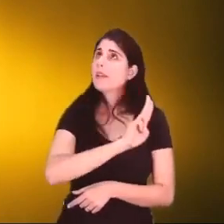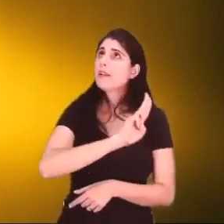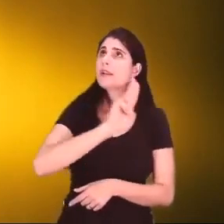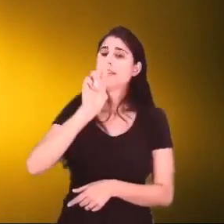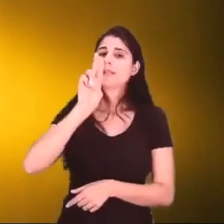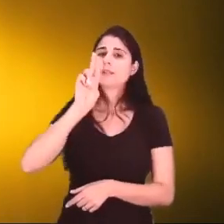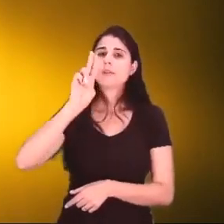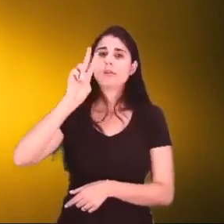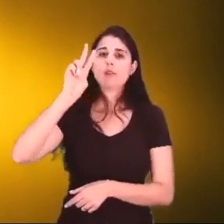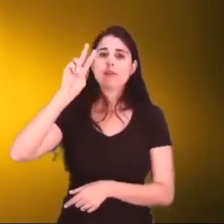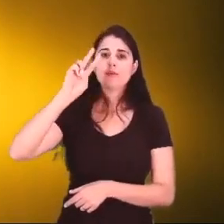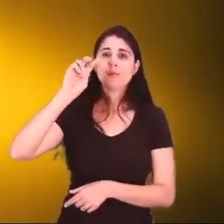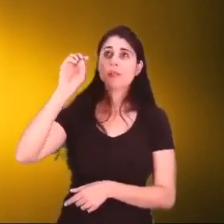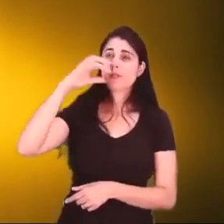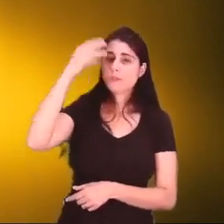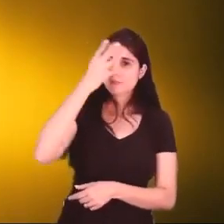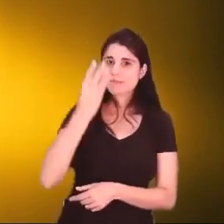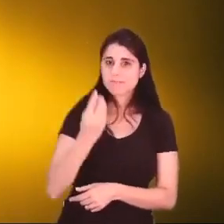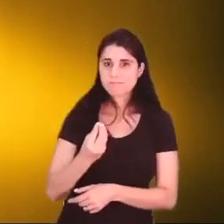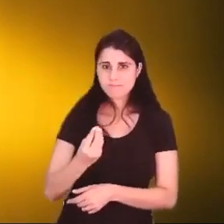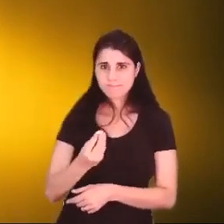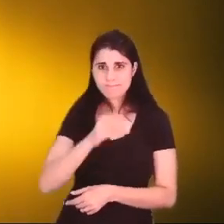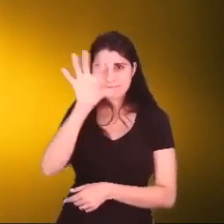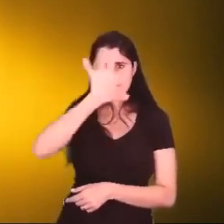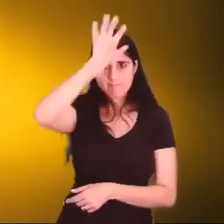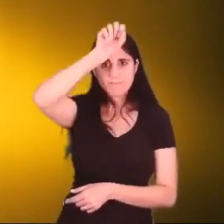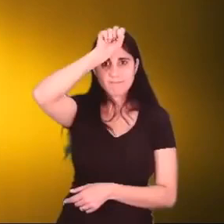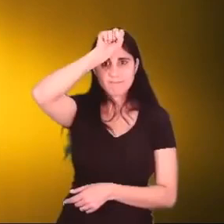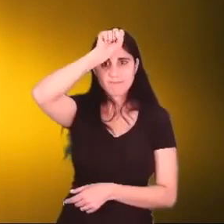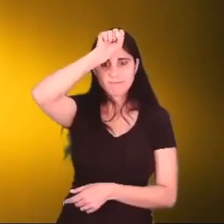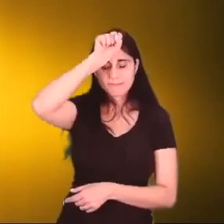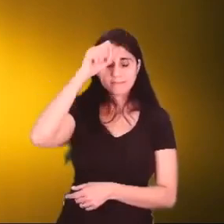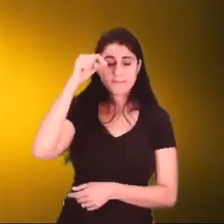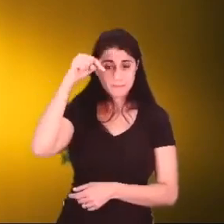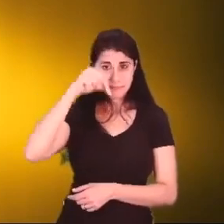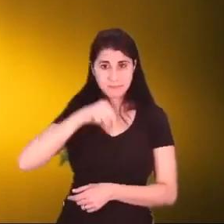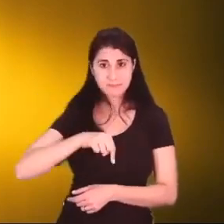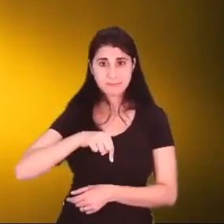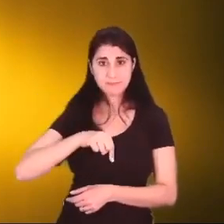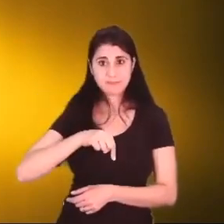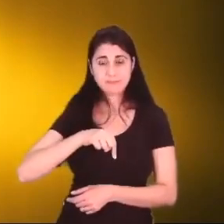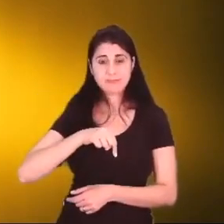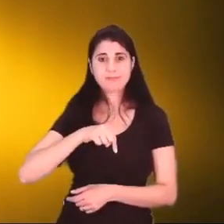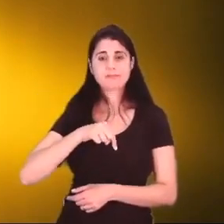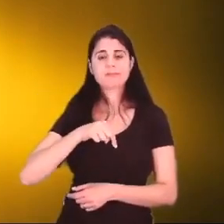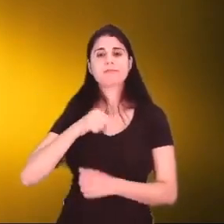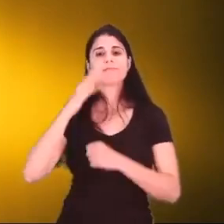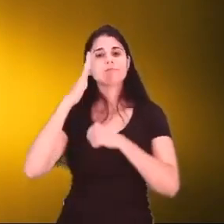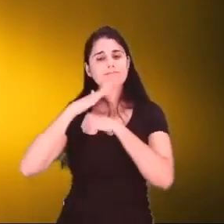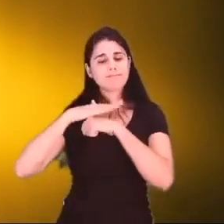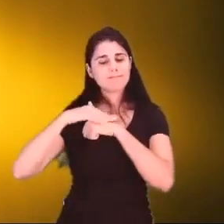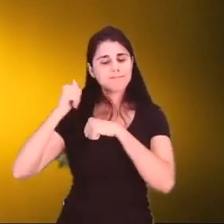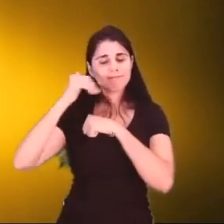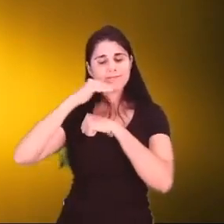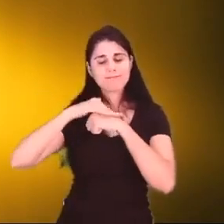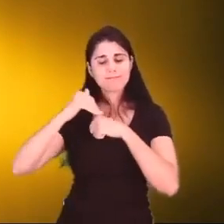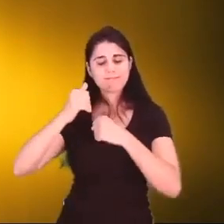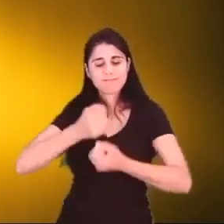Espíritos Espíritas, aqui estamos para vos acariciar